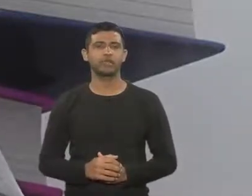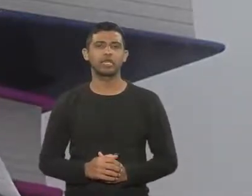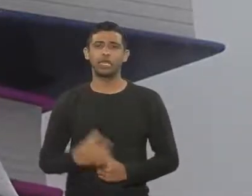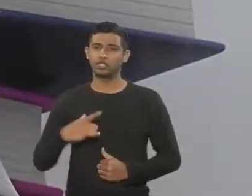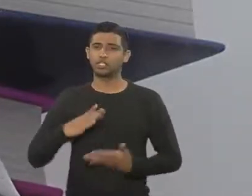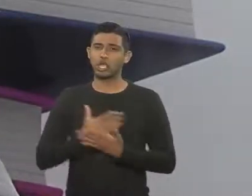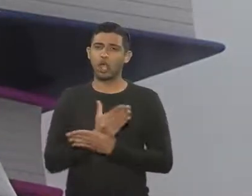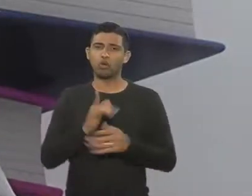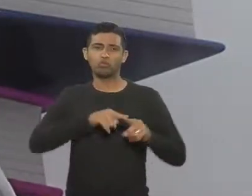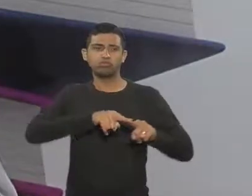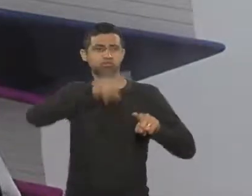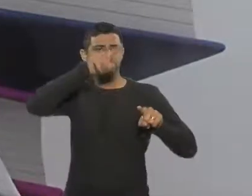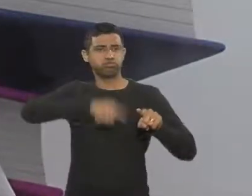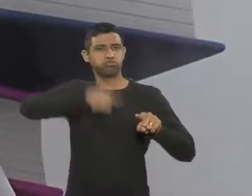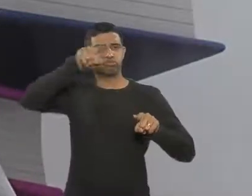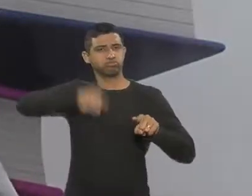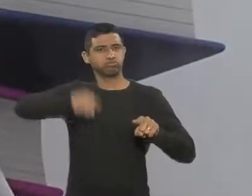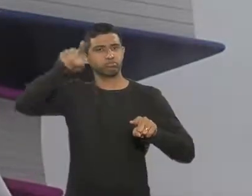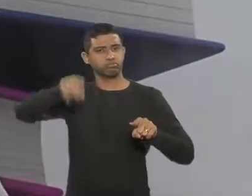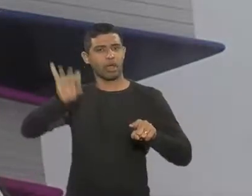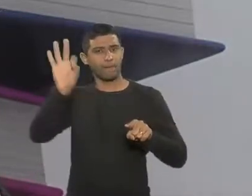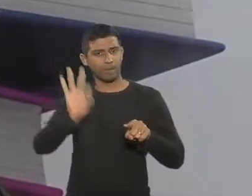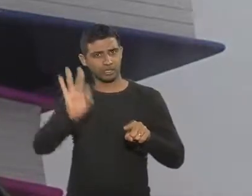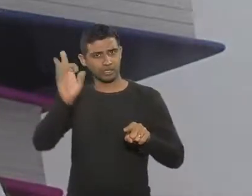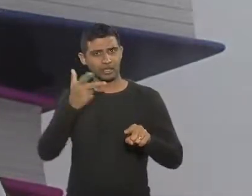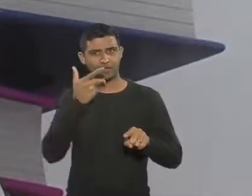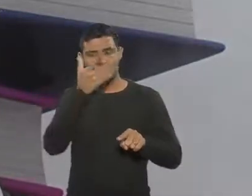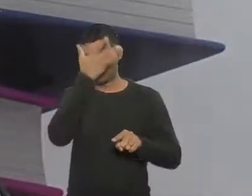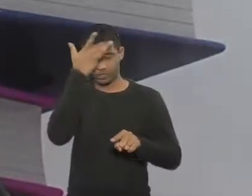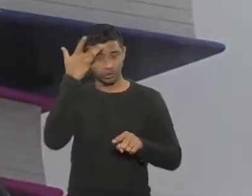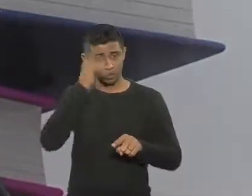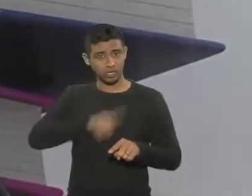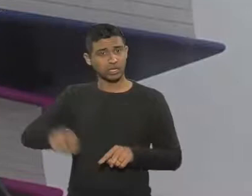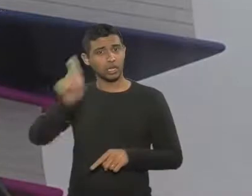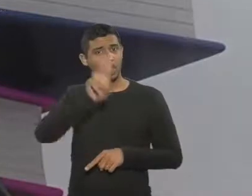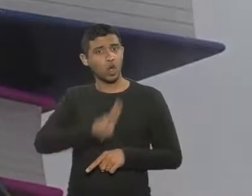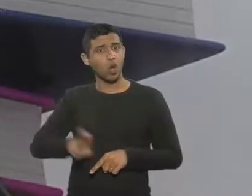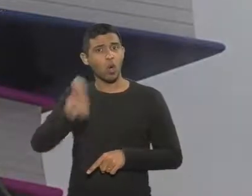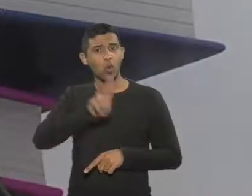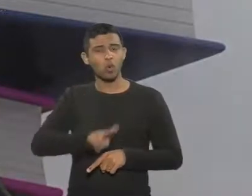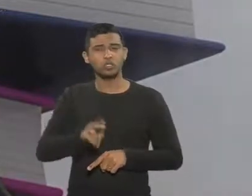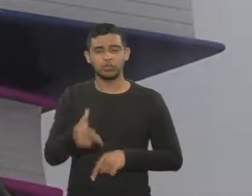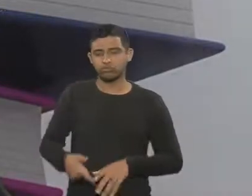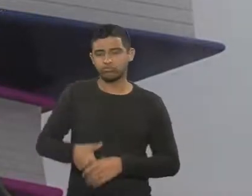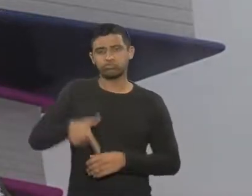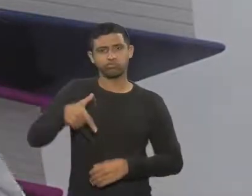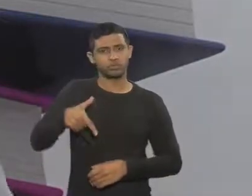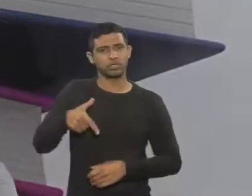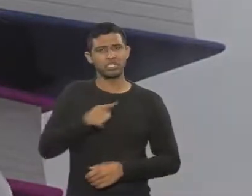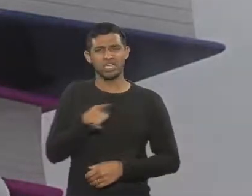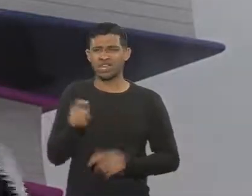certos índices relativos ao uso de armas e as pessoas tinham que fazer cálculo,